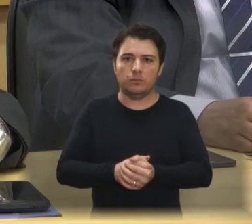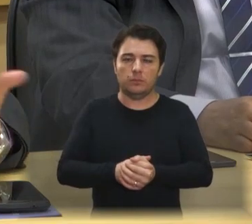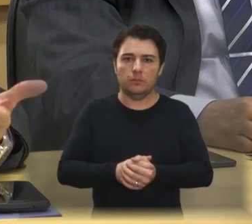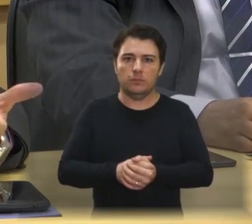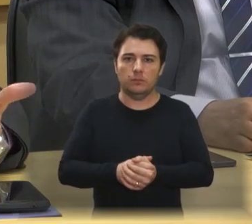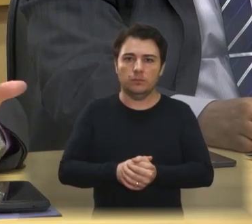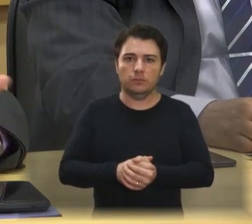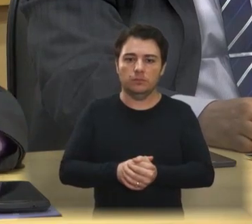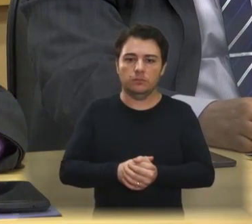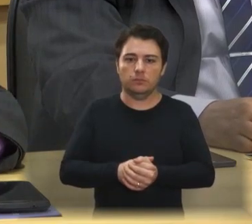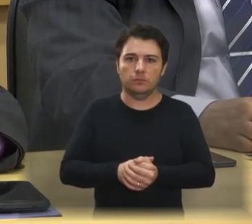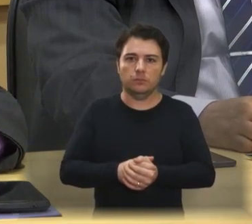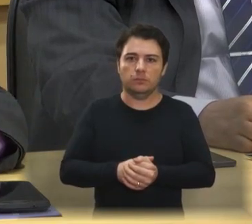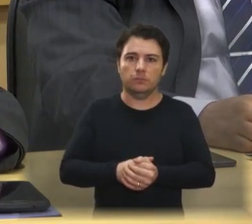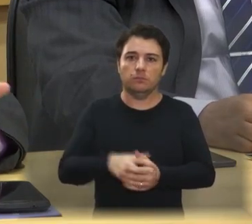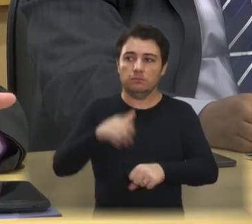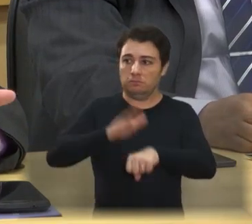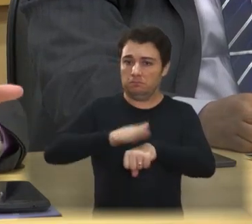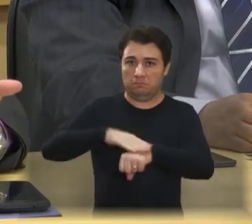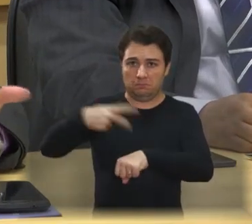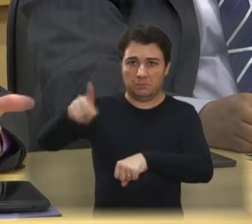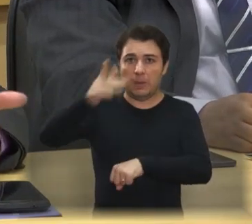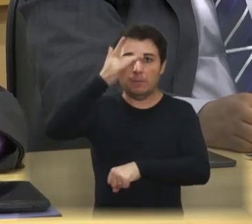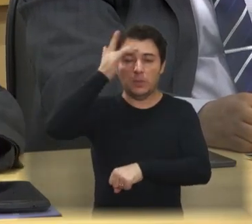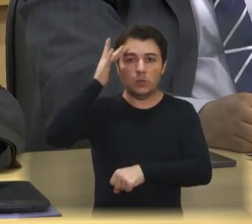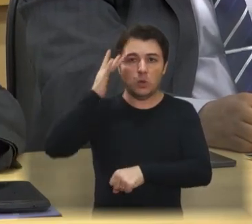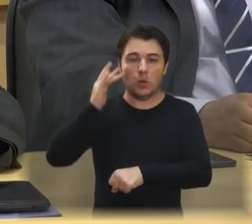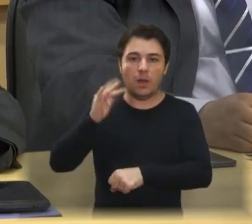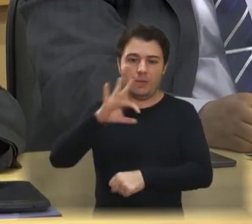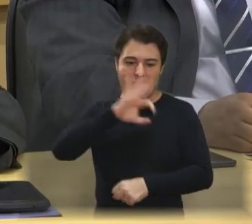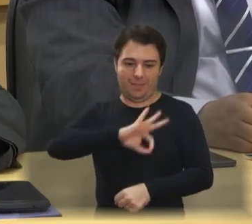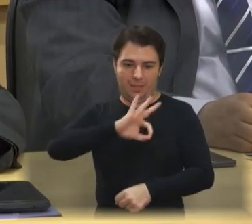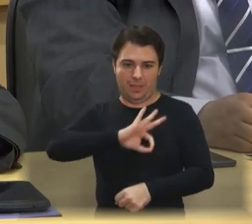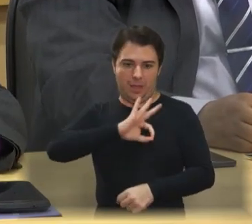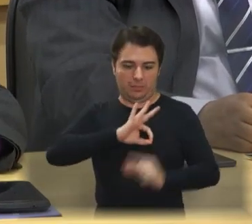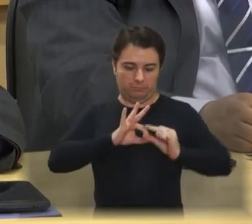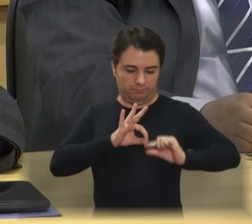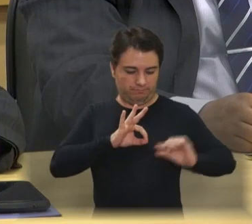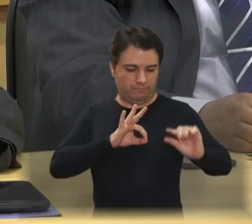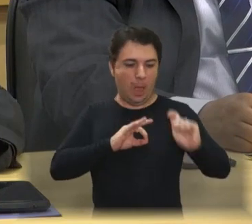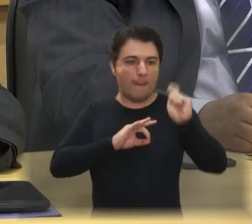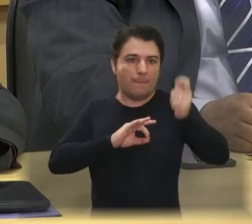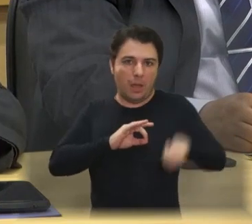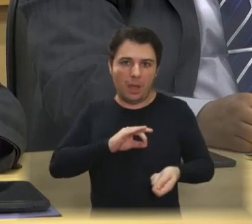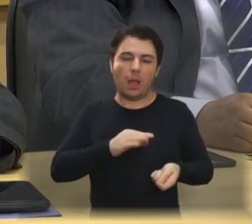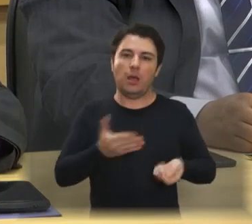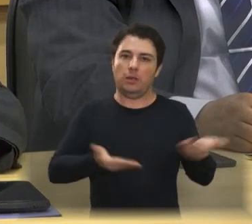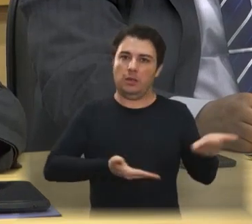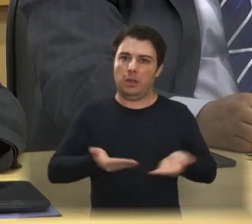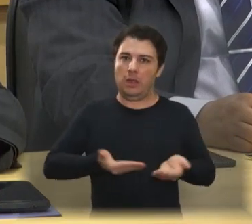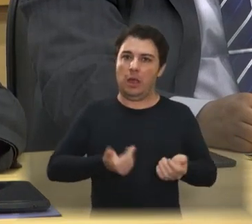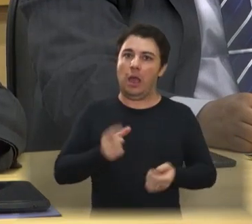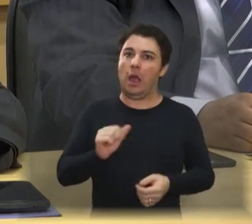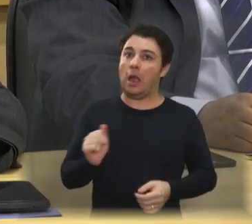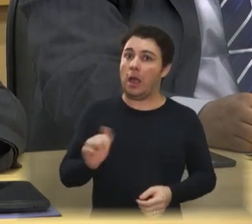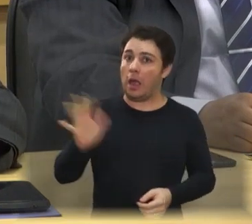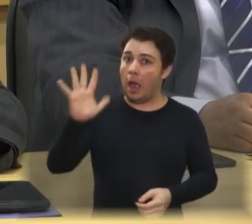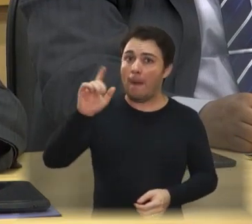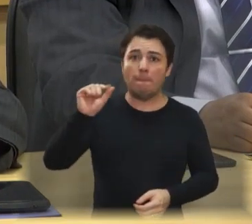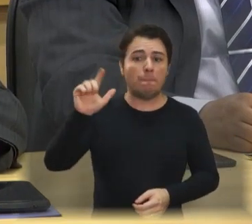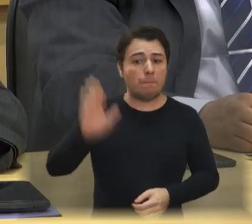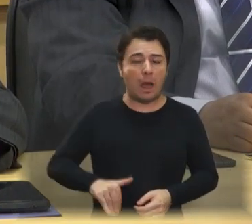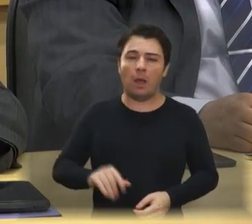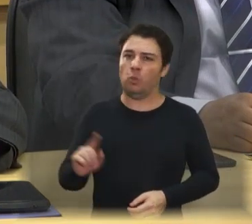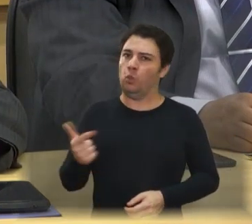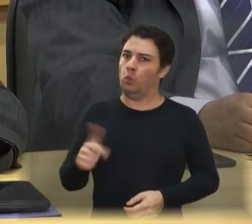dentro das economias do Consumidor dentro da renda que o consumidor tem um serviço caro né não é um serviço barato